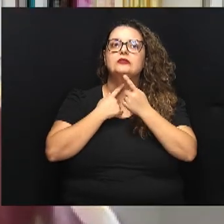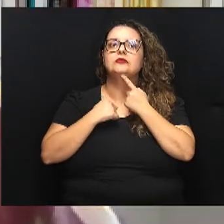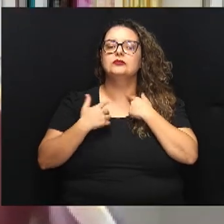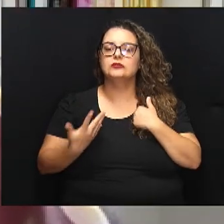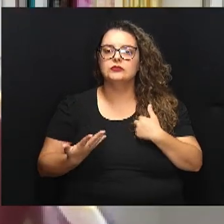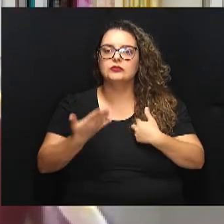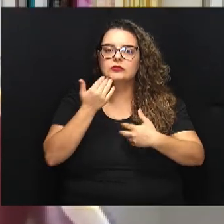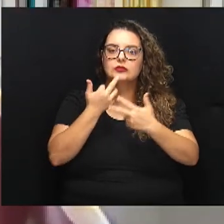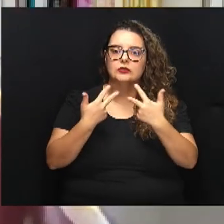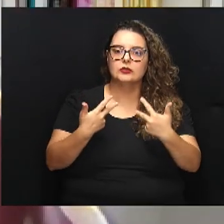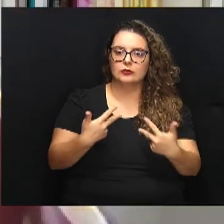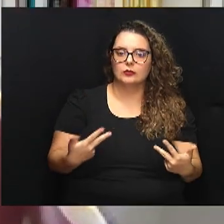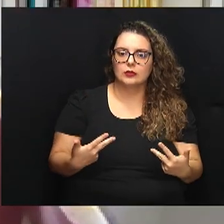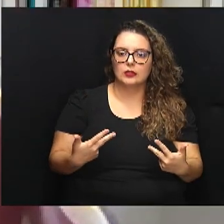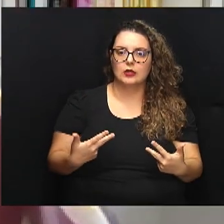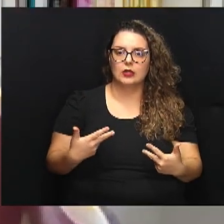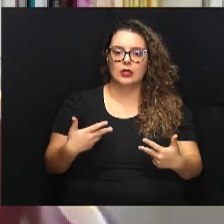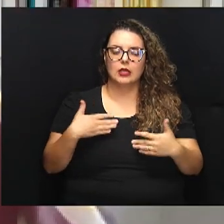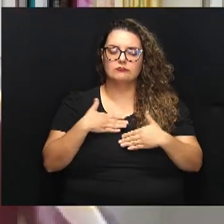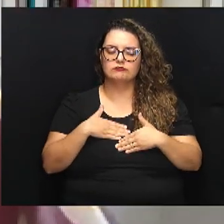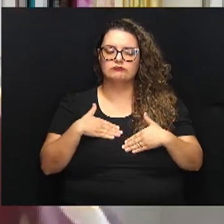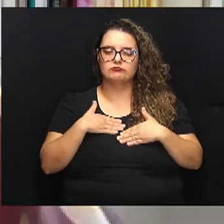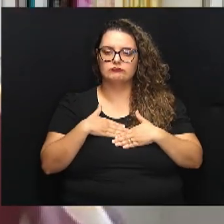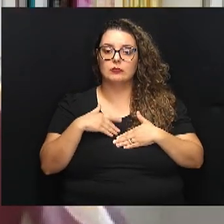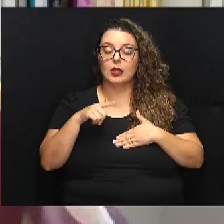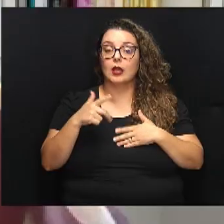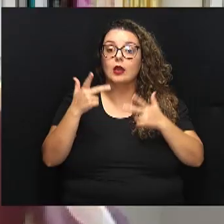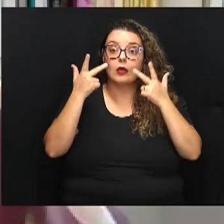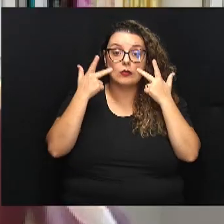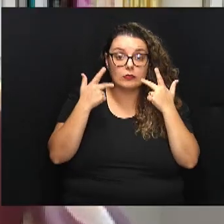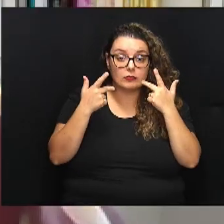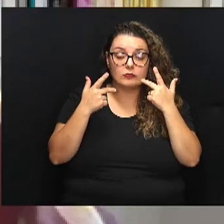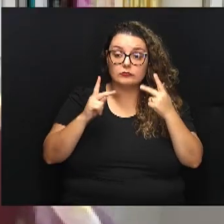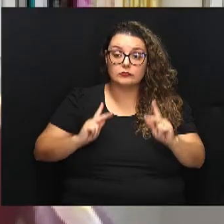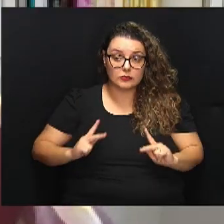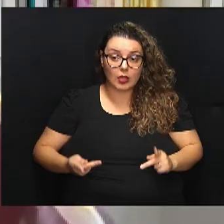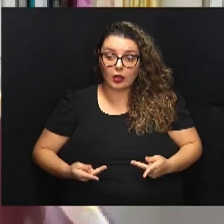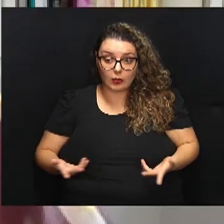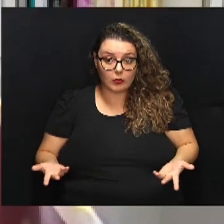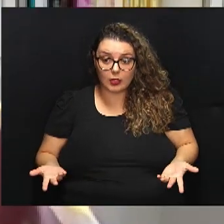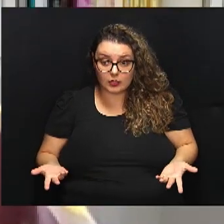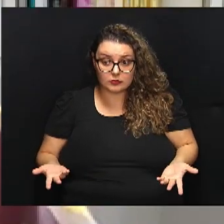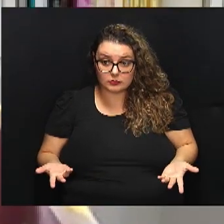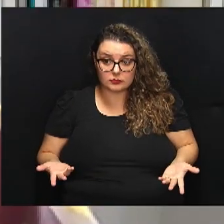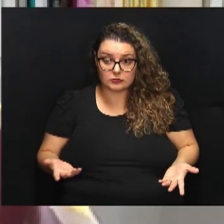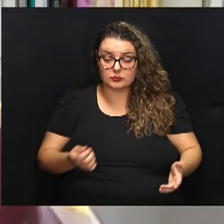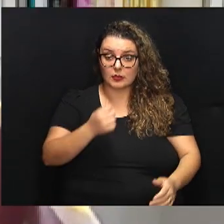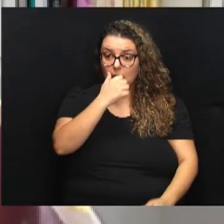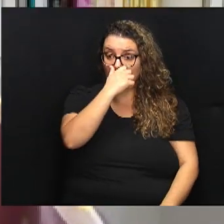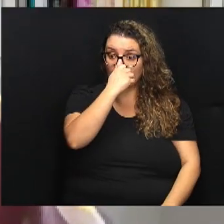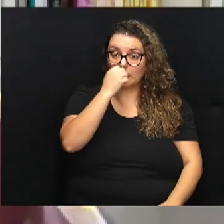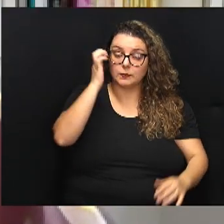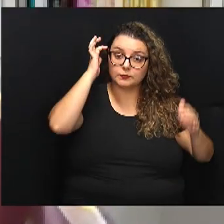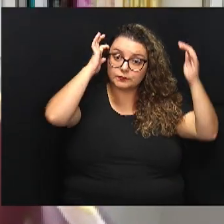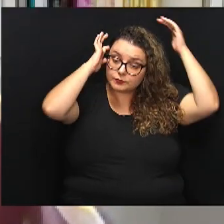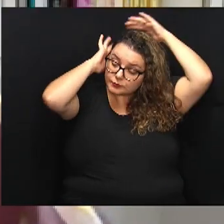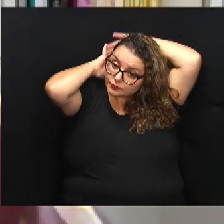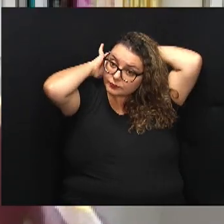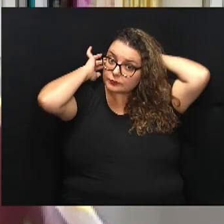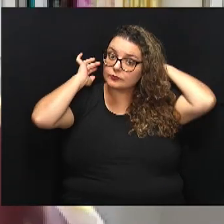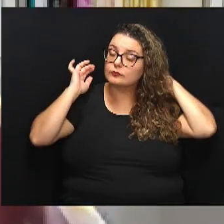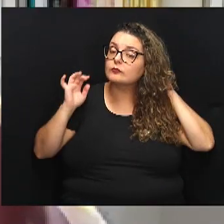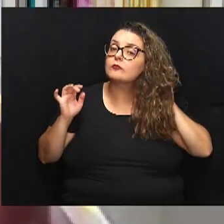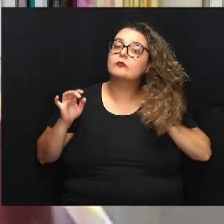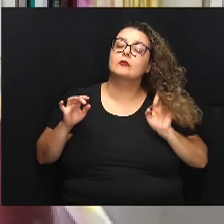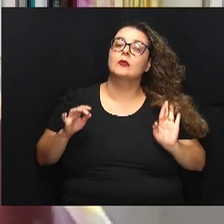comer alguma coisa gostosa é o natural do ser humano, né? E a gente também tem um comer